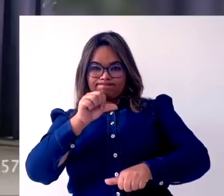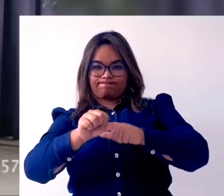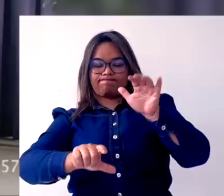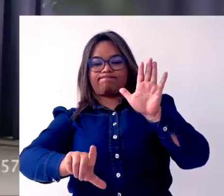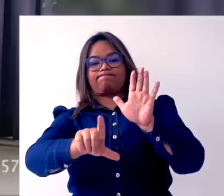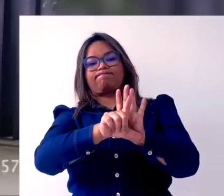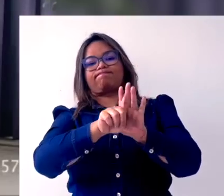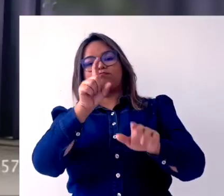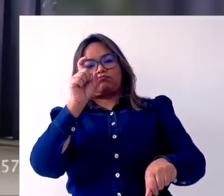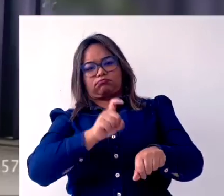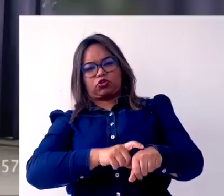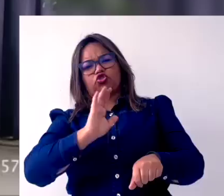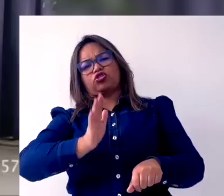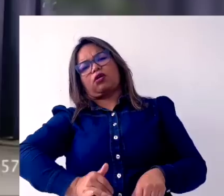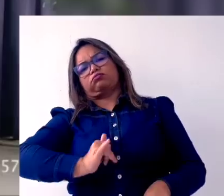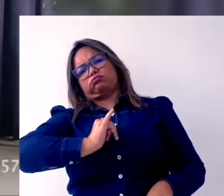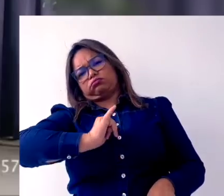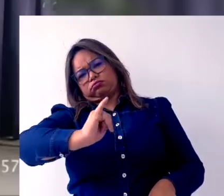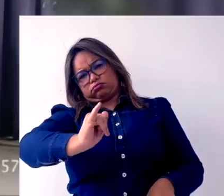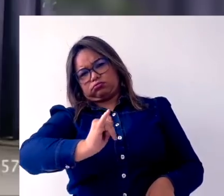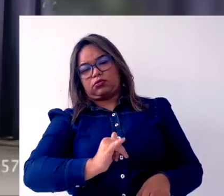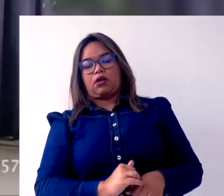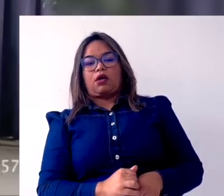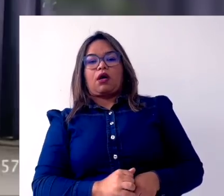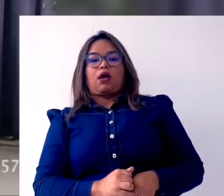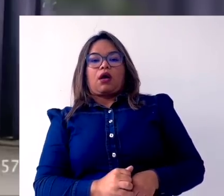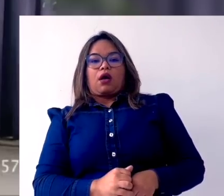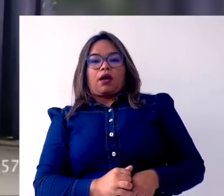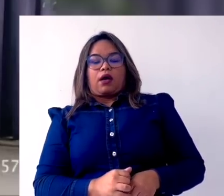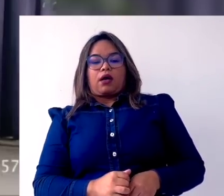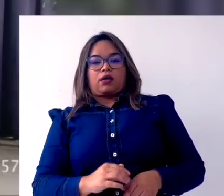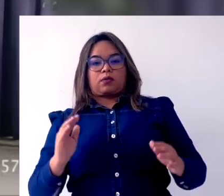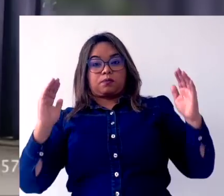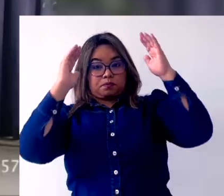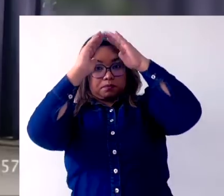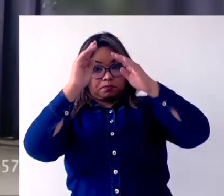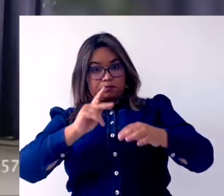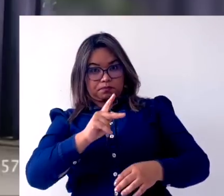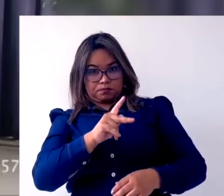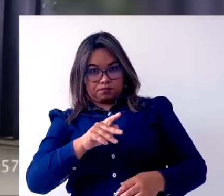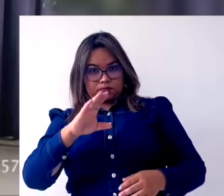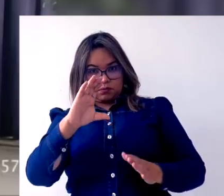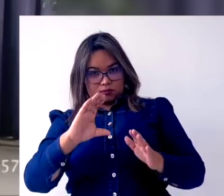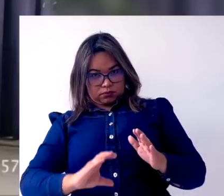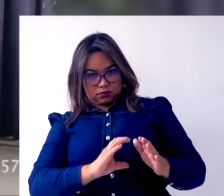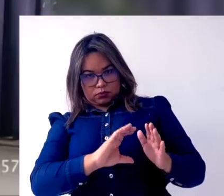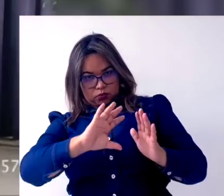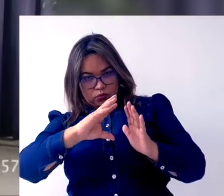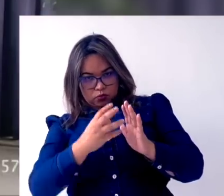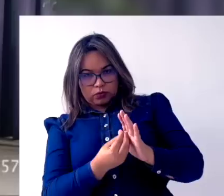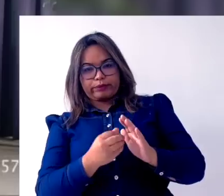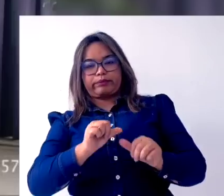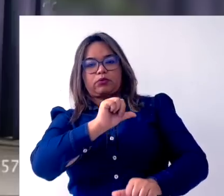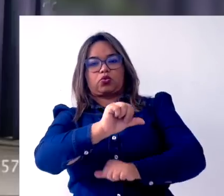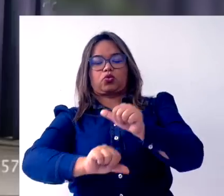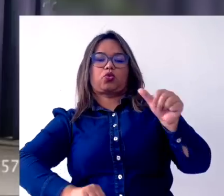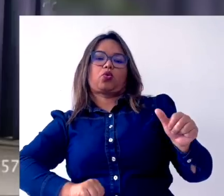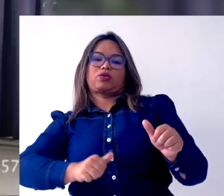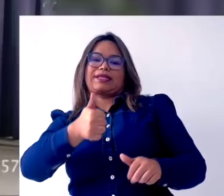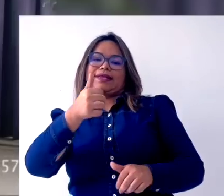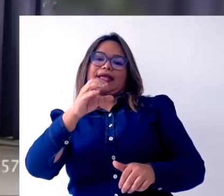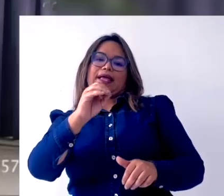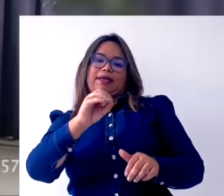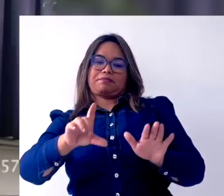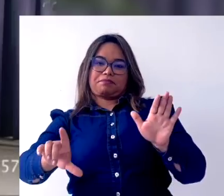lei de Deus. Tirou o segundo mandamento, transformou o quarto mandamento em terceiro mandamento,